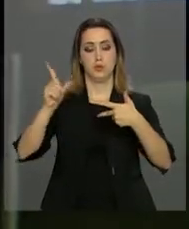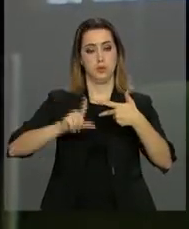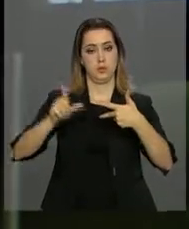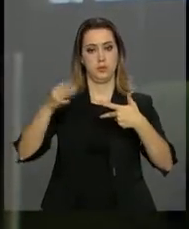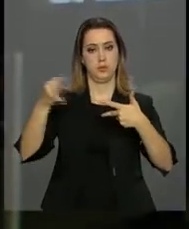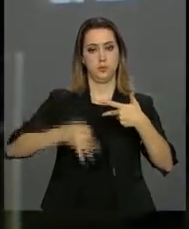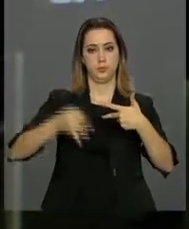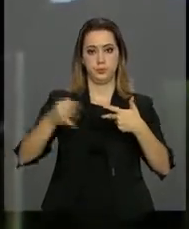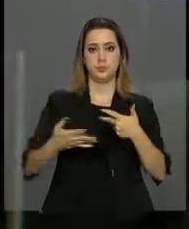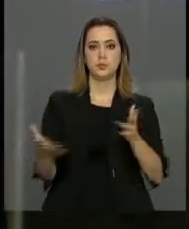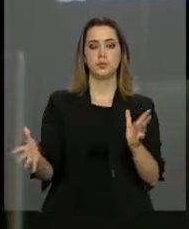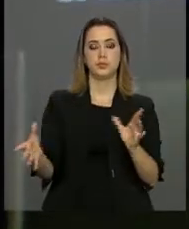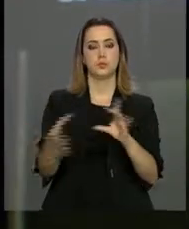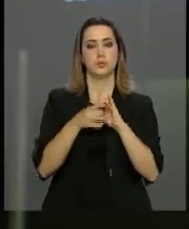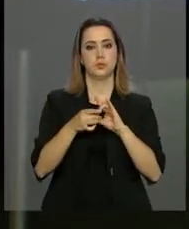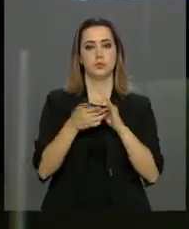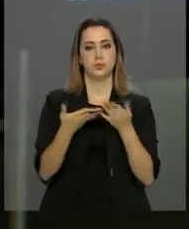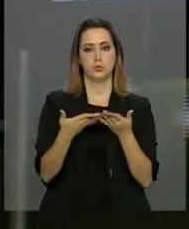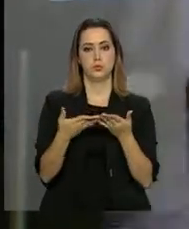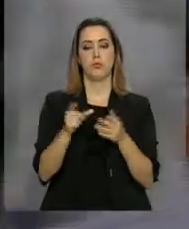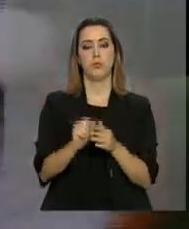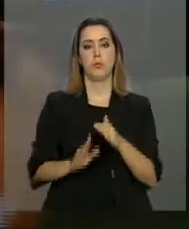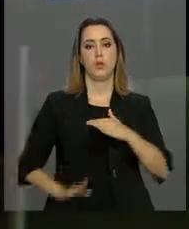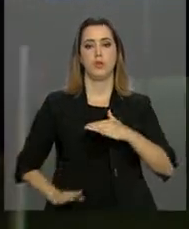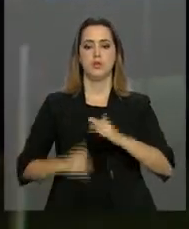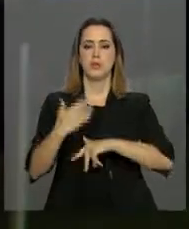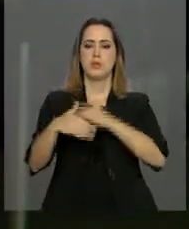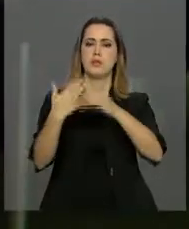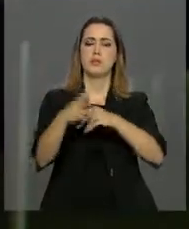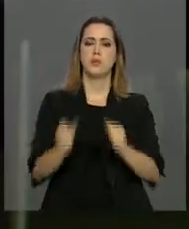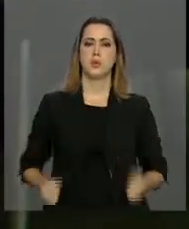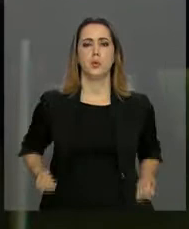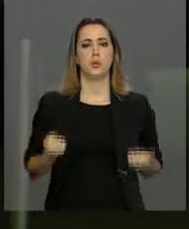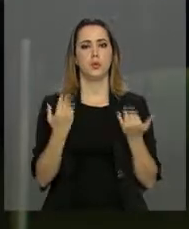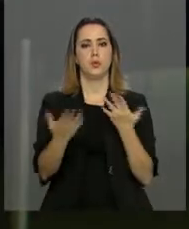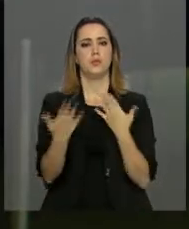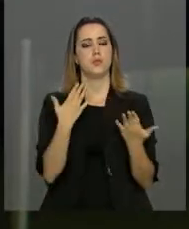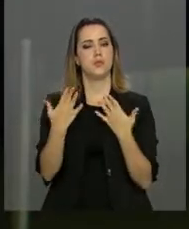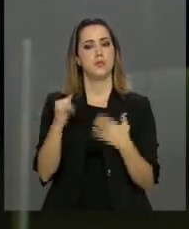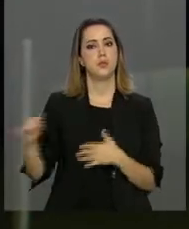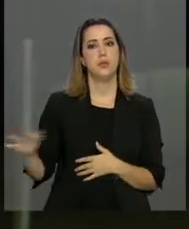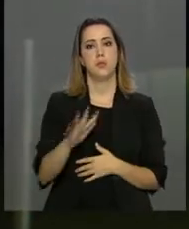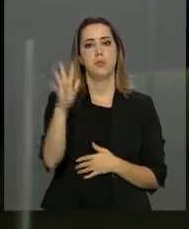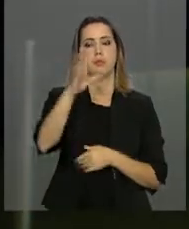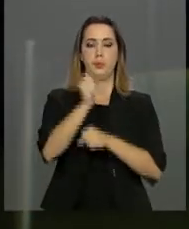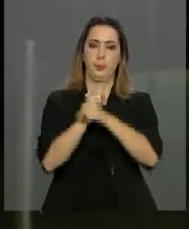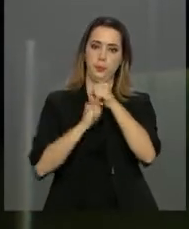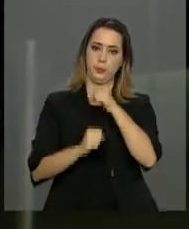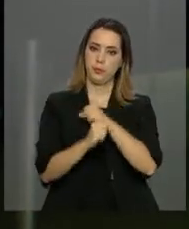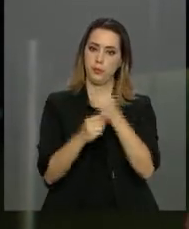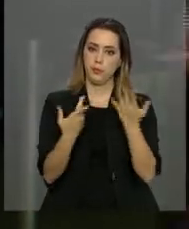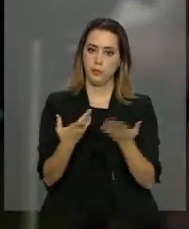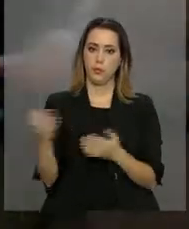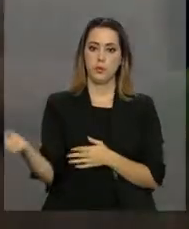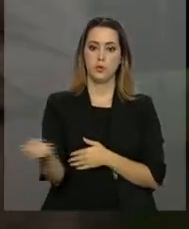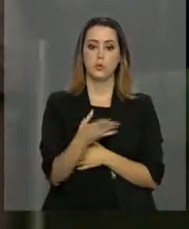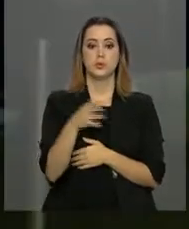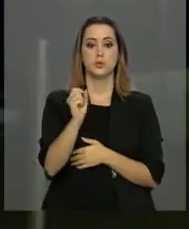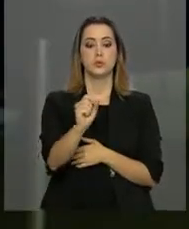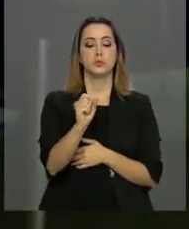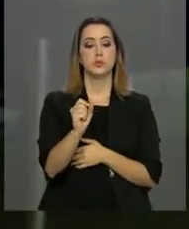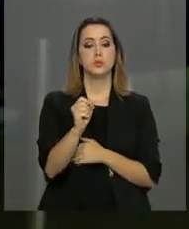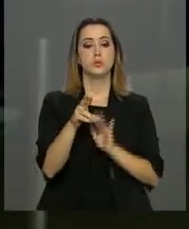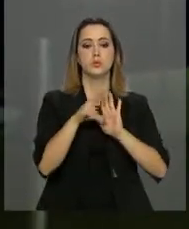de acordo com a proposta esse crescimento dos gastos não pode ser maior do que a inflação do ano anterior o novo regime fiscal